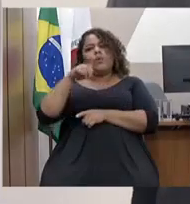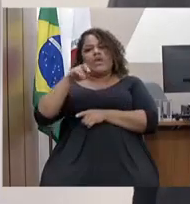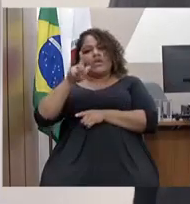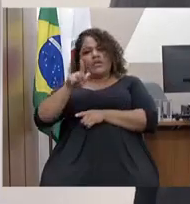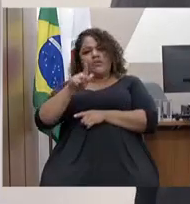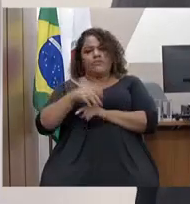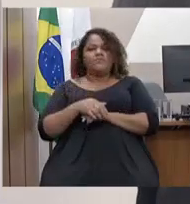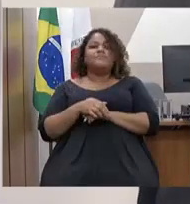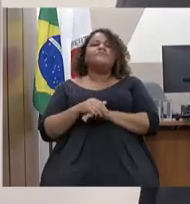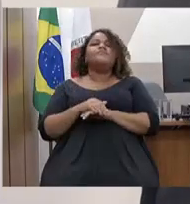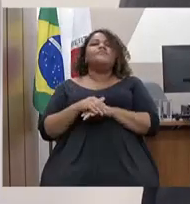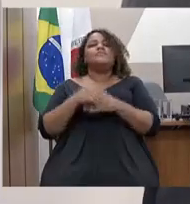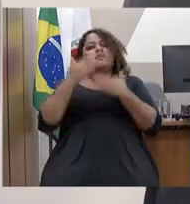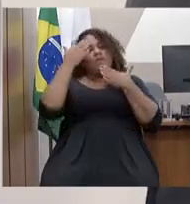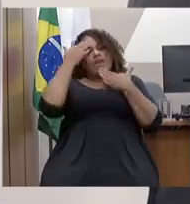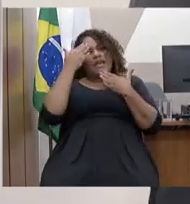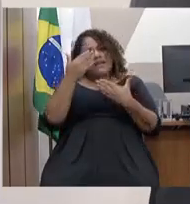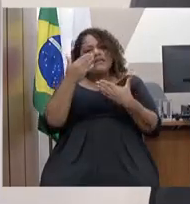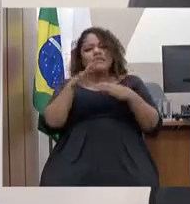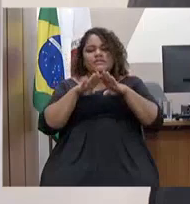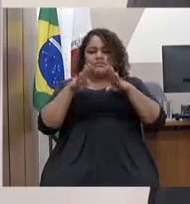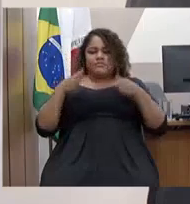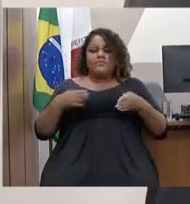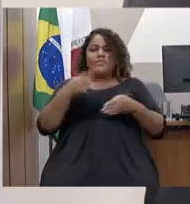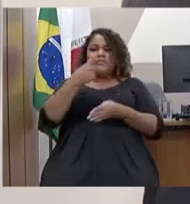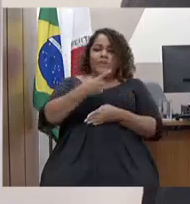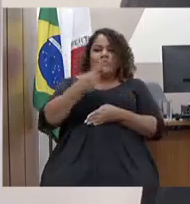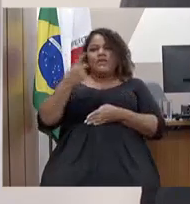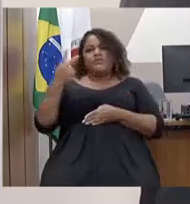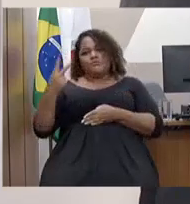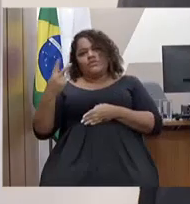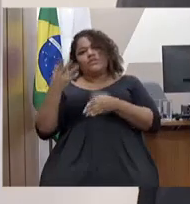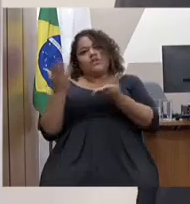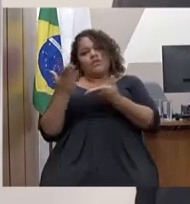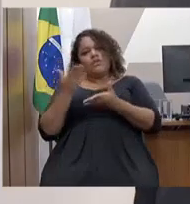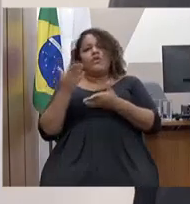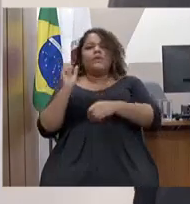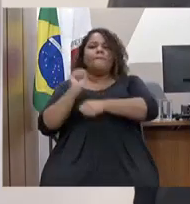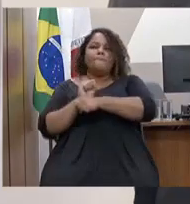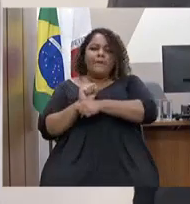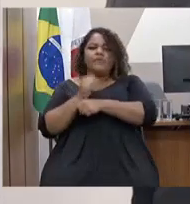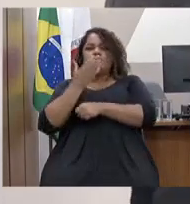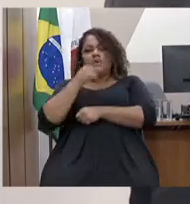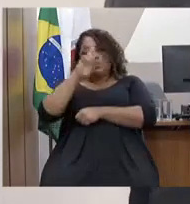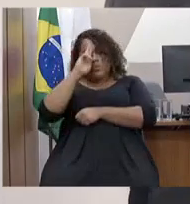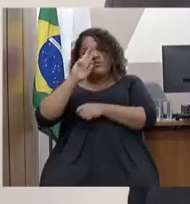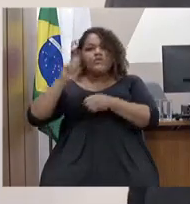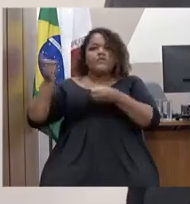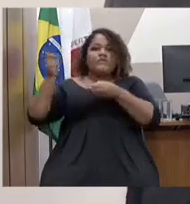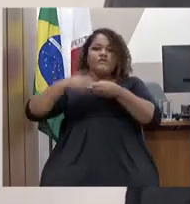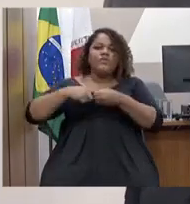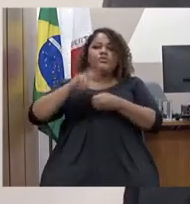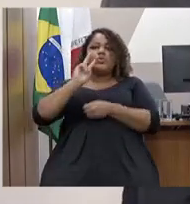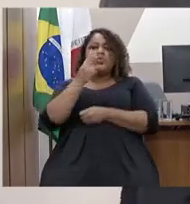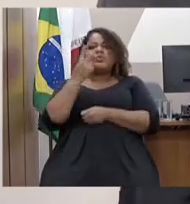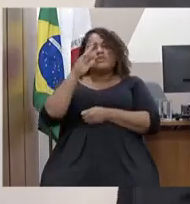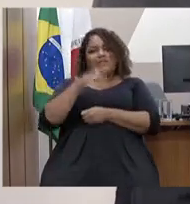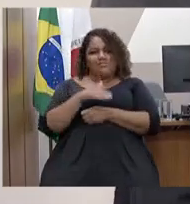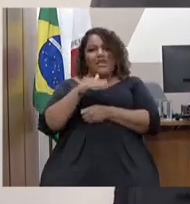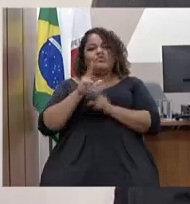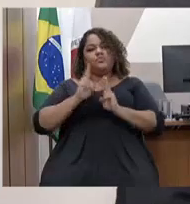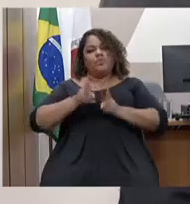da segunda né mesa de trabalho e nesse momento faremos uma pausa para o almoço retornaremos às 14 horas para